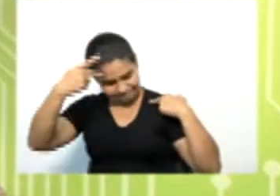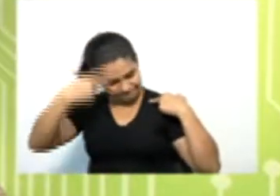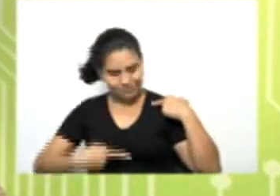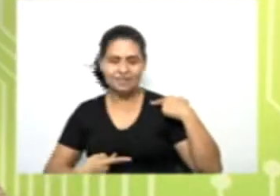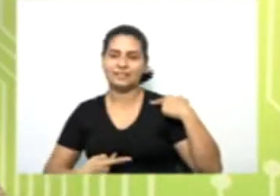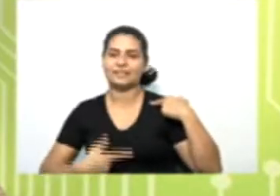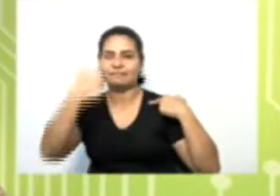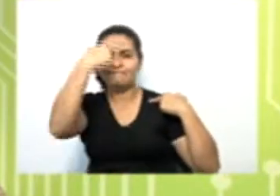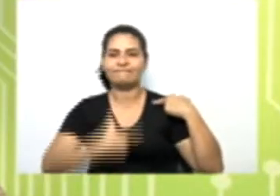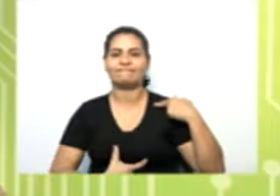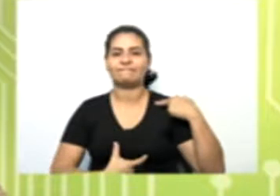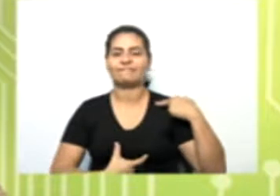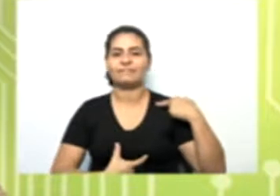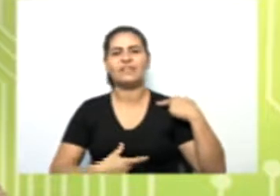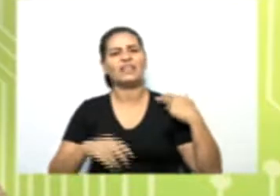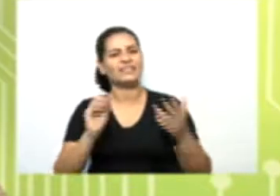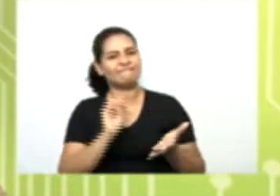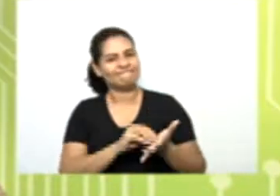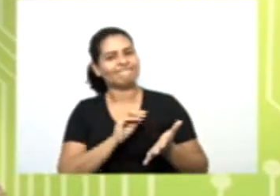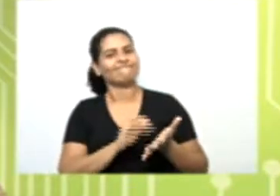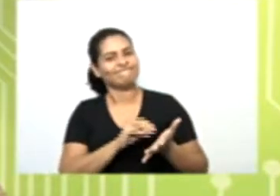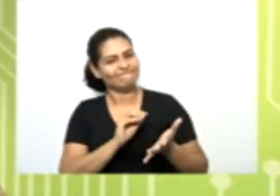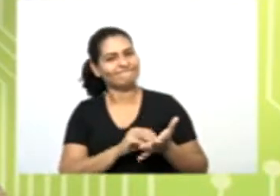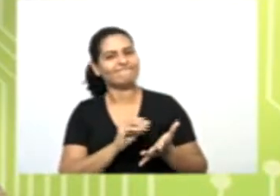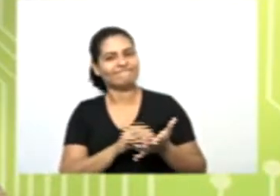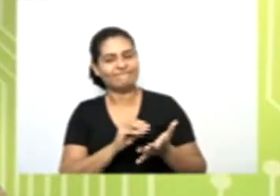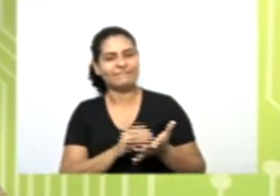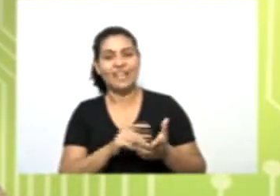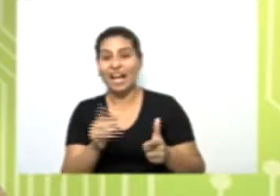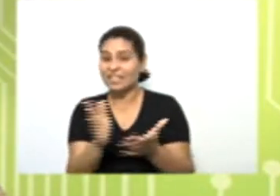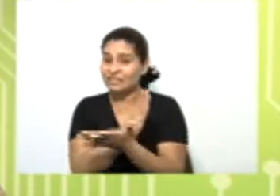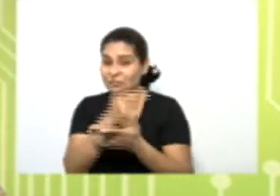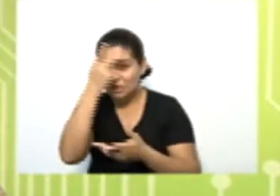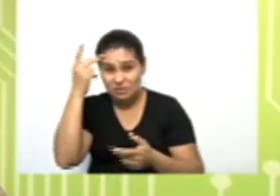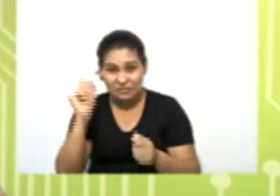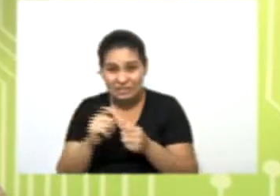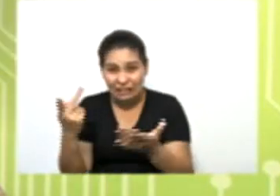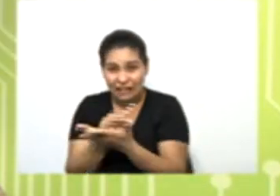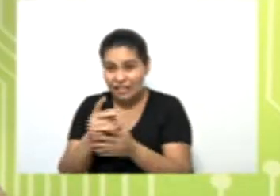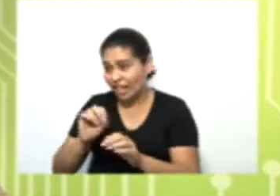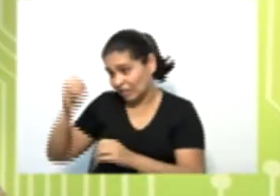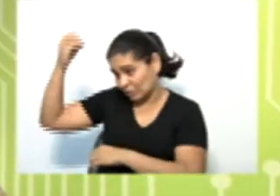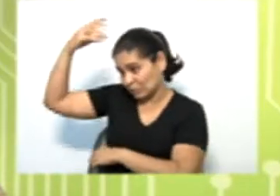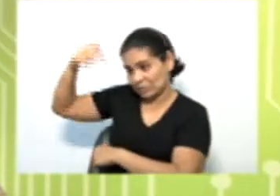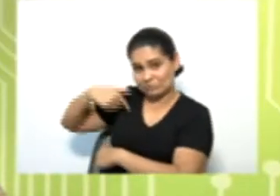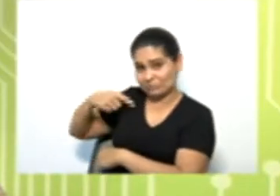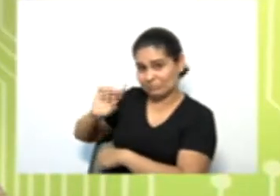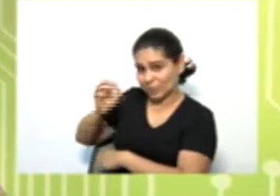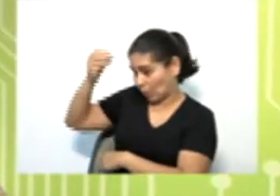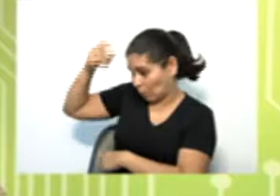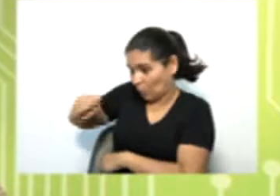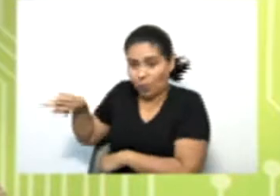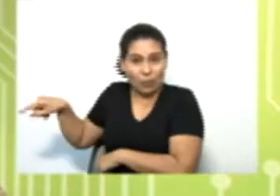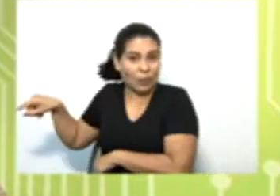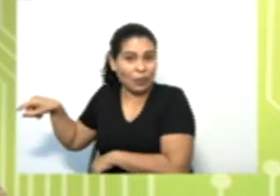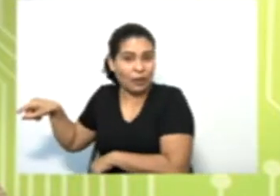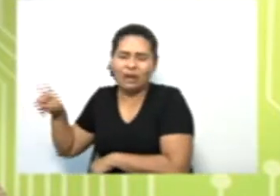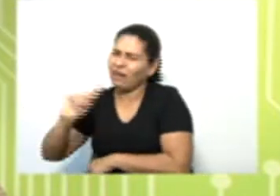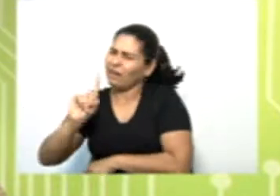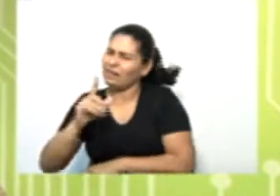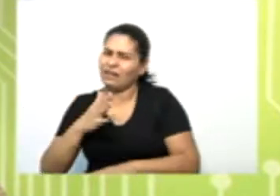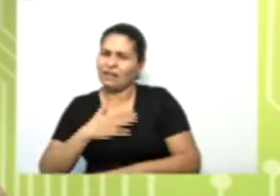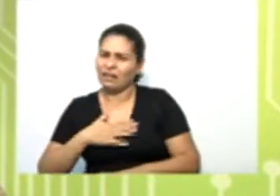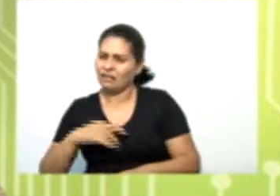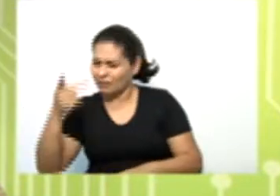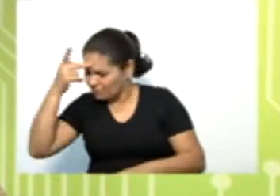pessoal. Como tá faltando isso, hein? Algumas pessoas fazem coisas erradas e jogam a culpa para o outro. Isso abaixa a autoestima. Não só